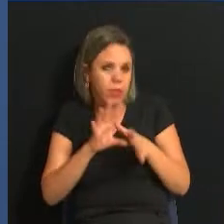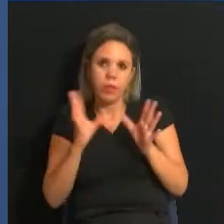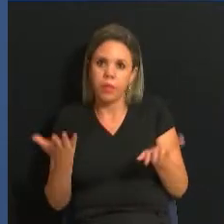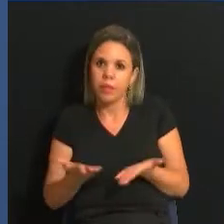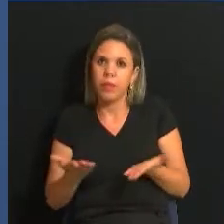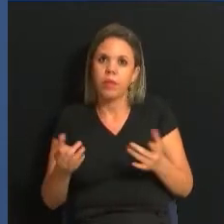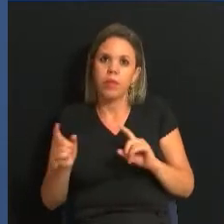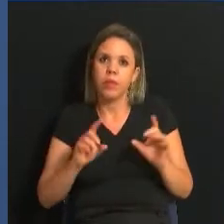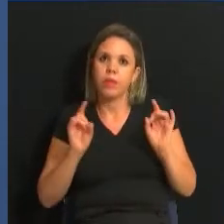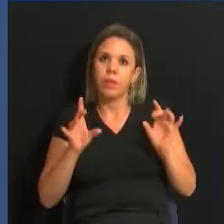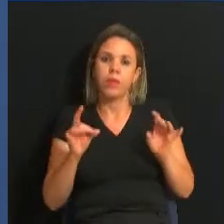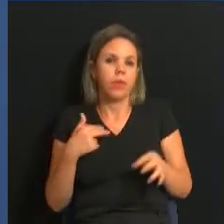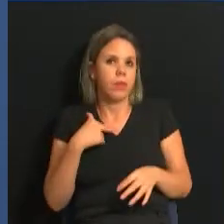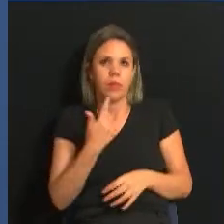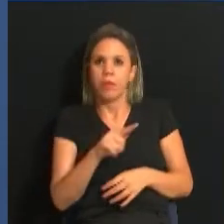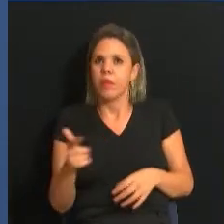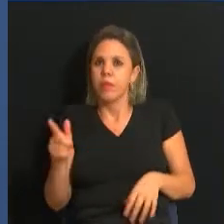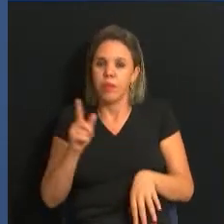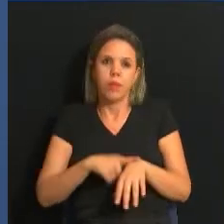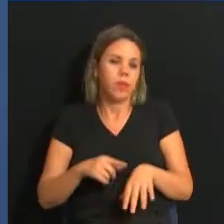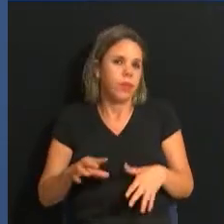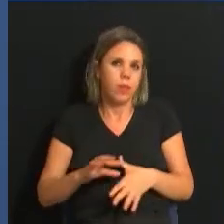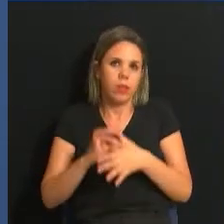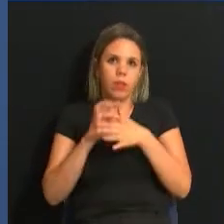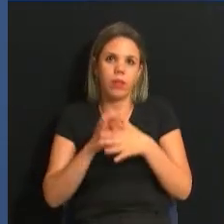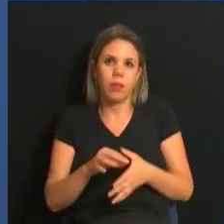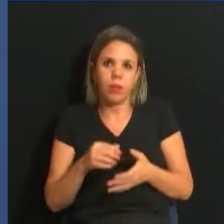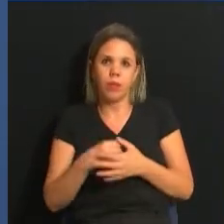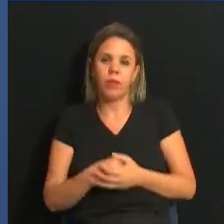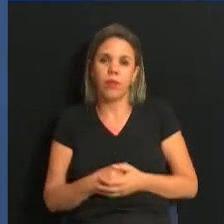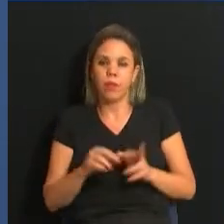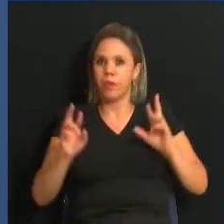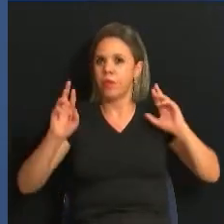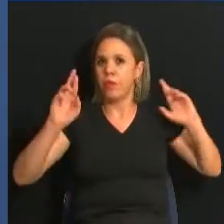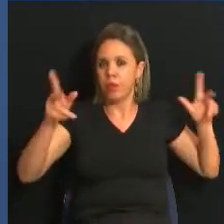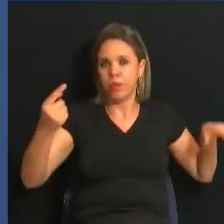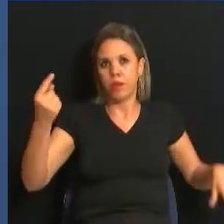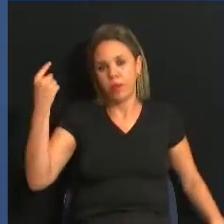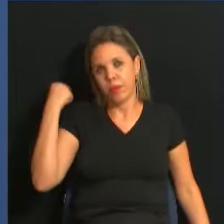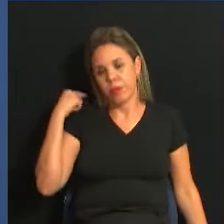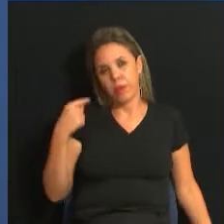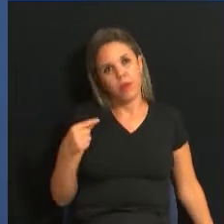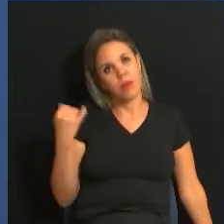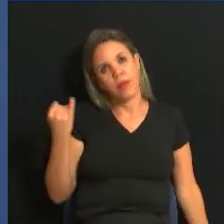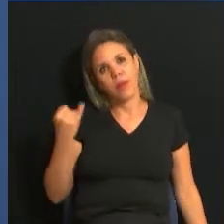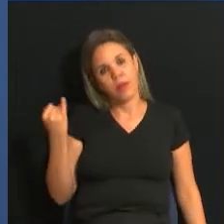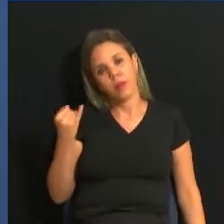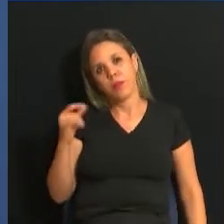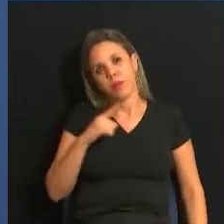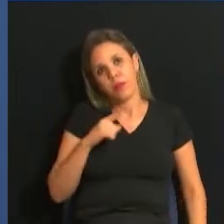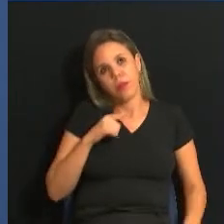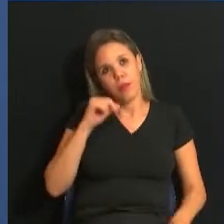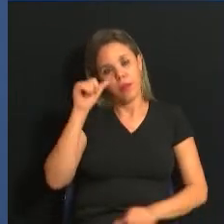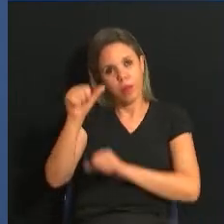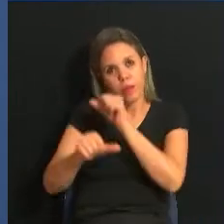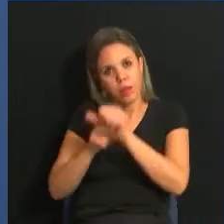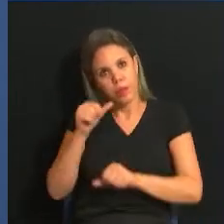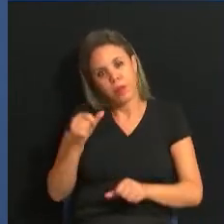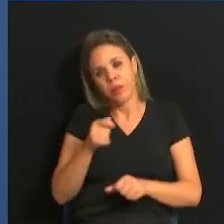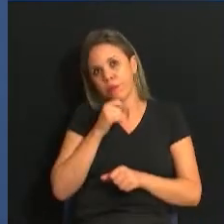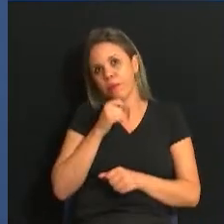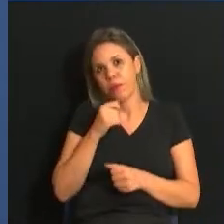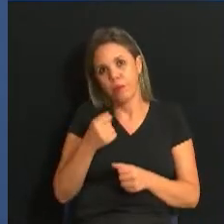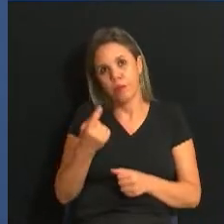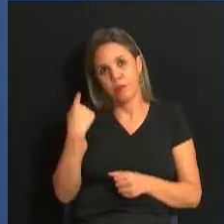reuniões extraordinárias não tem tempo de liderança, diferente das ordinárias, mas importante que a gente teve alguma mudança aqui na casa. Olha, nessa